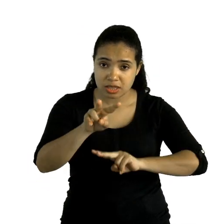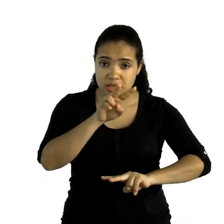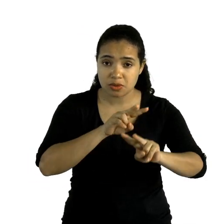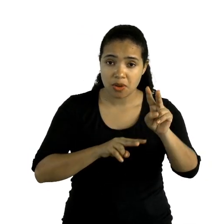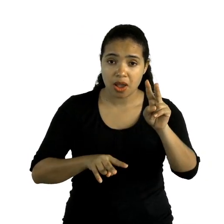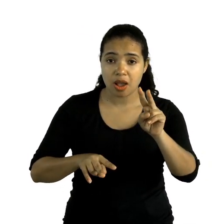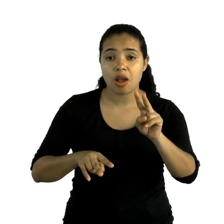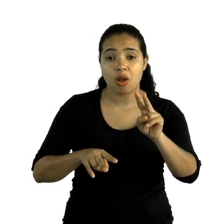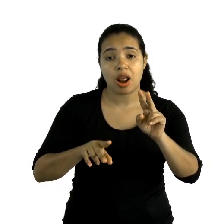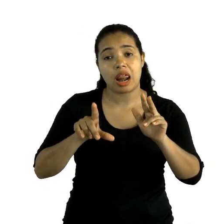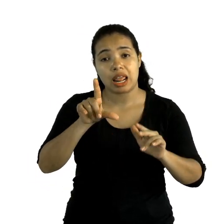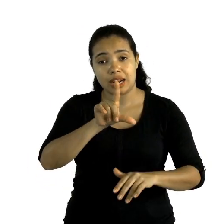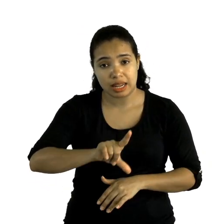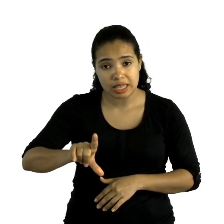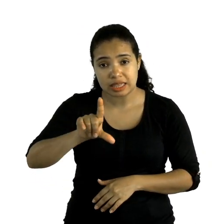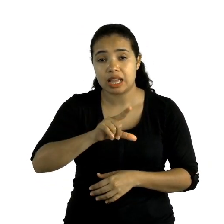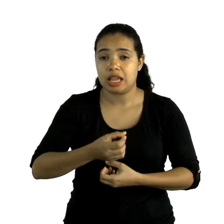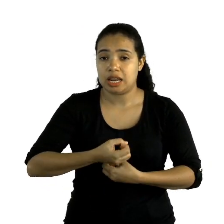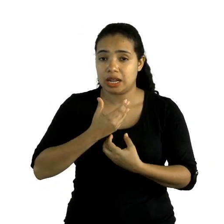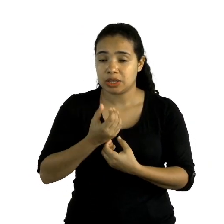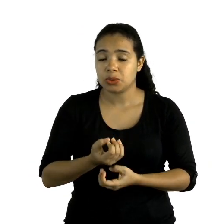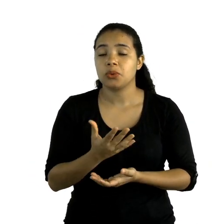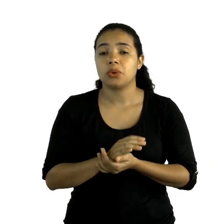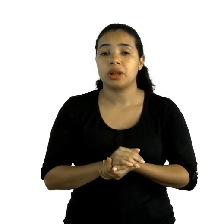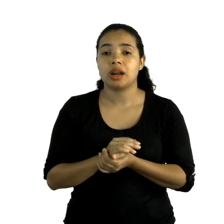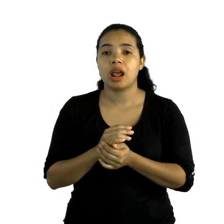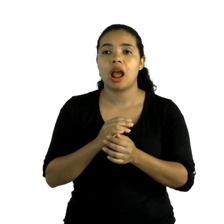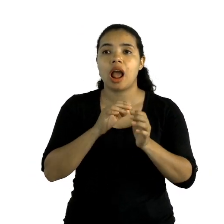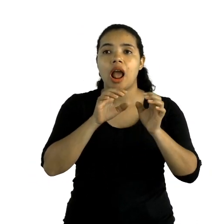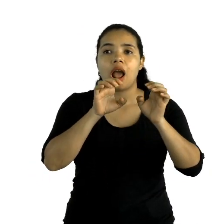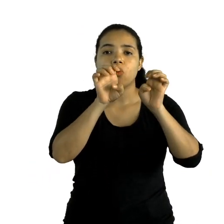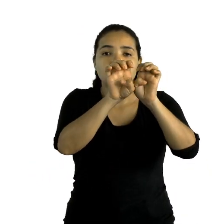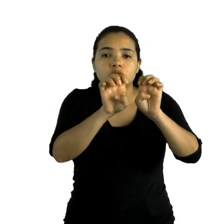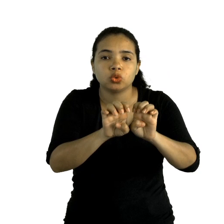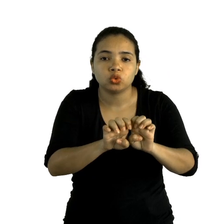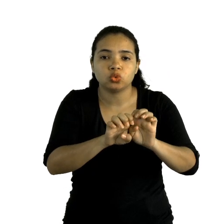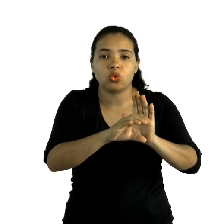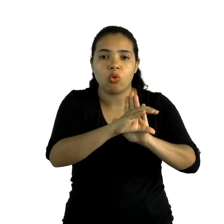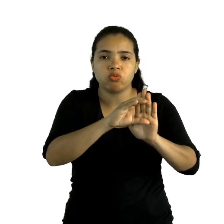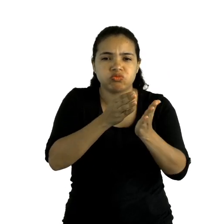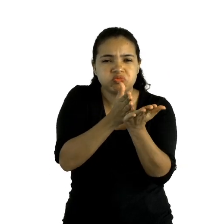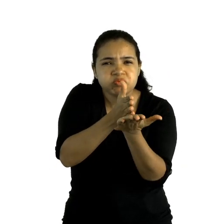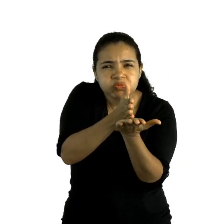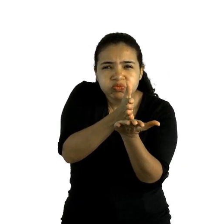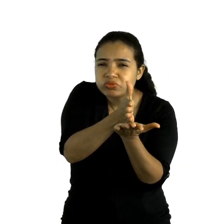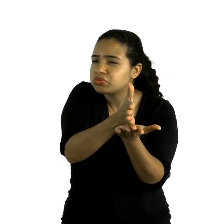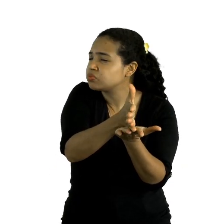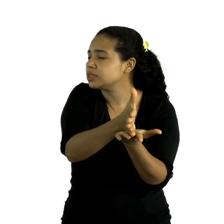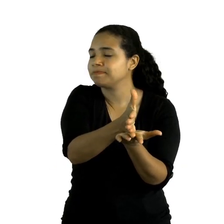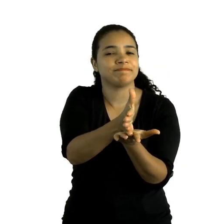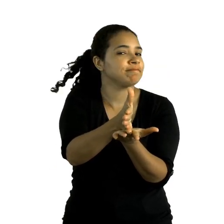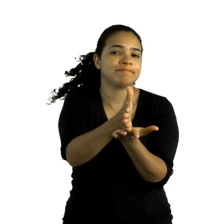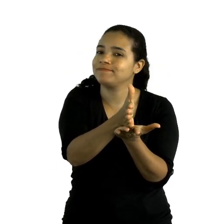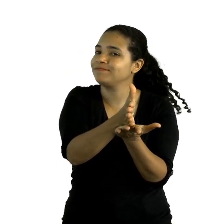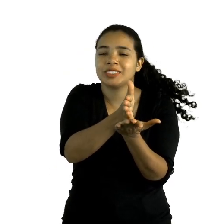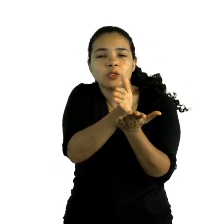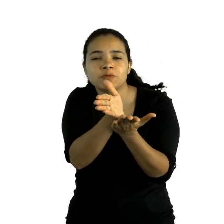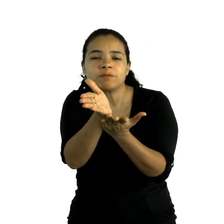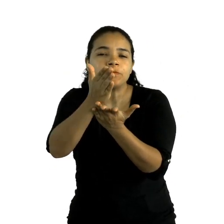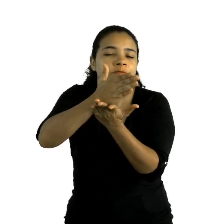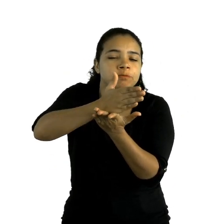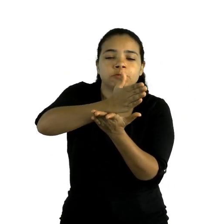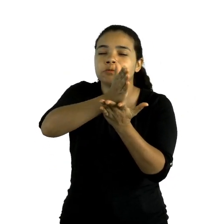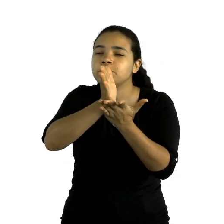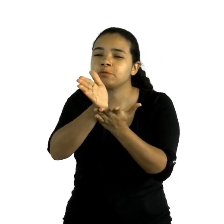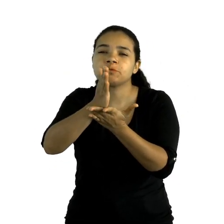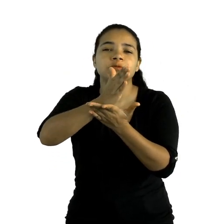literária que não apresenta uma estrutura fixa. O autor, ele é livre para expor as suas